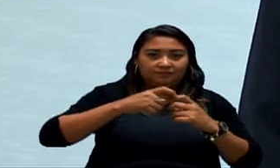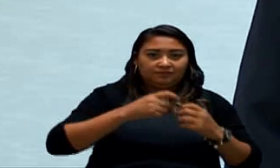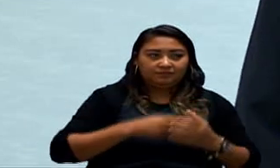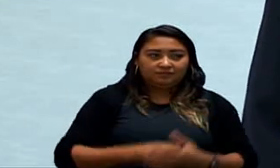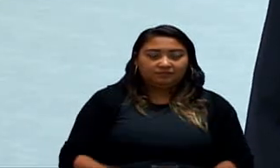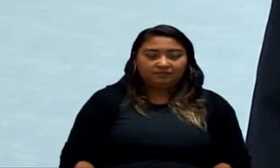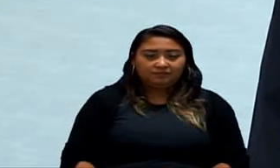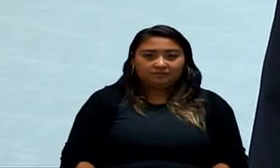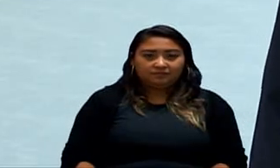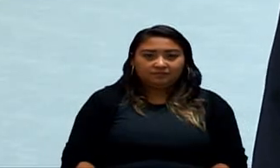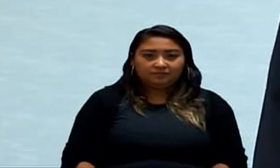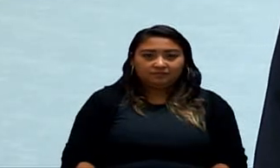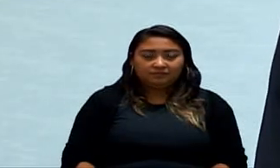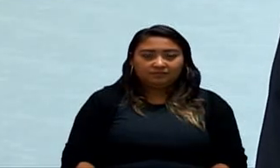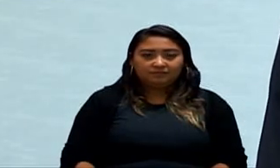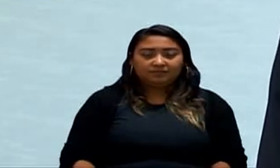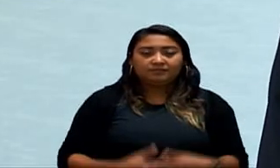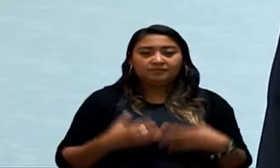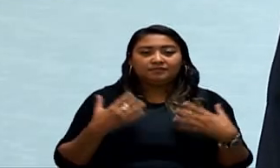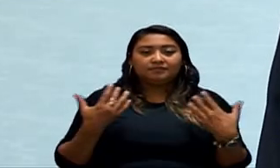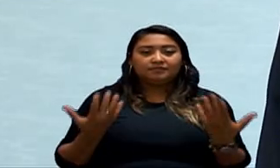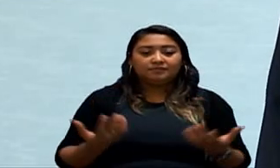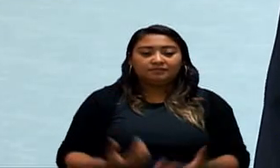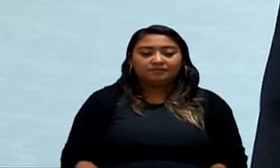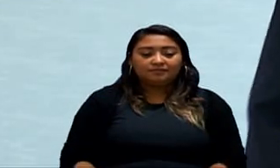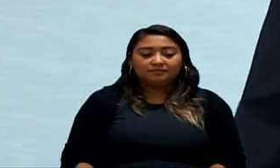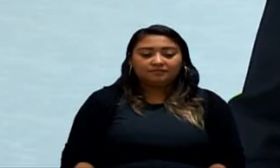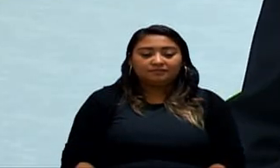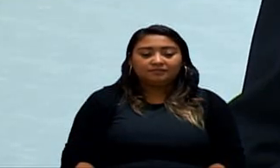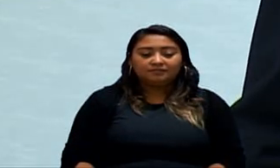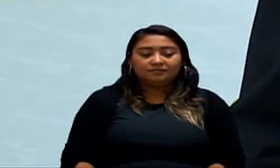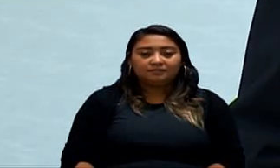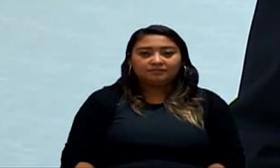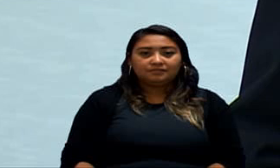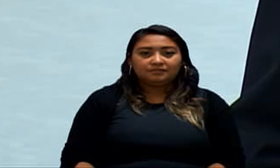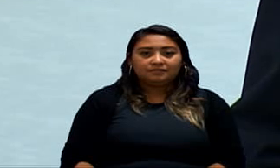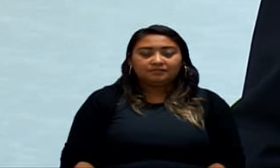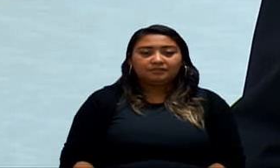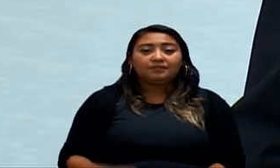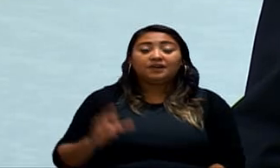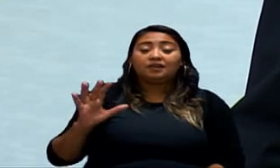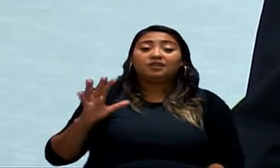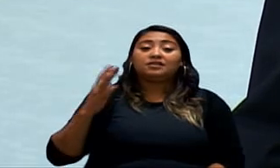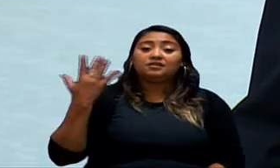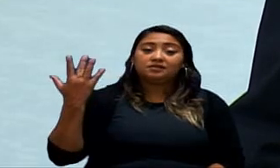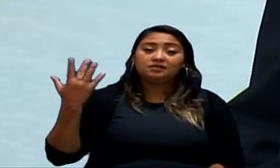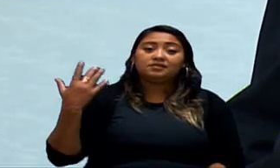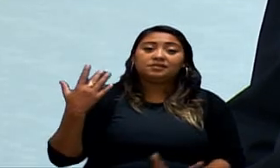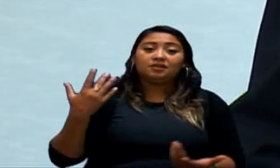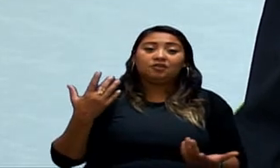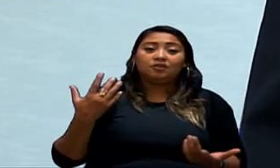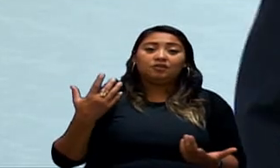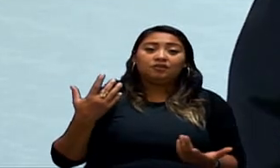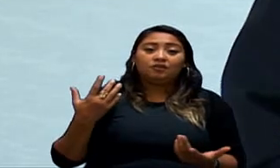Odontomóveis. No entanto, a situação está um tanto